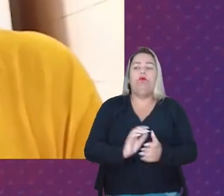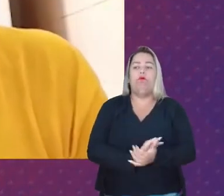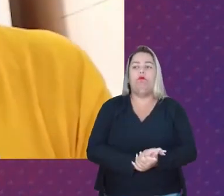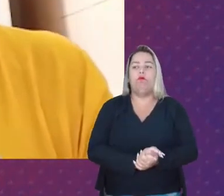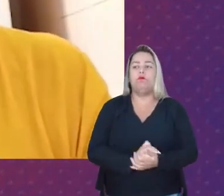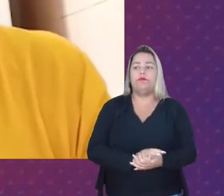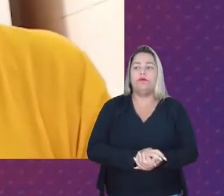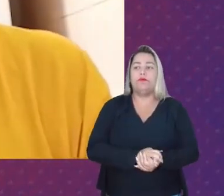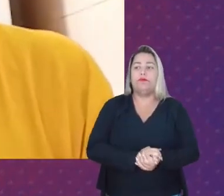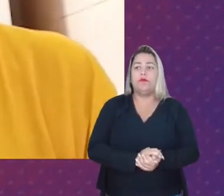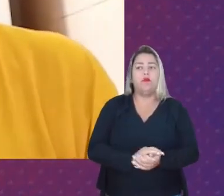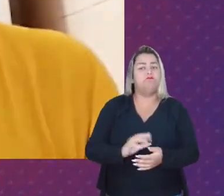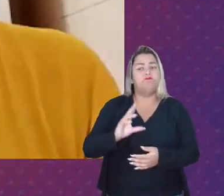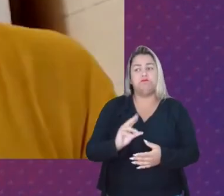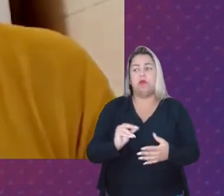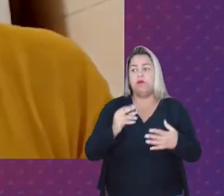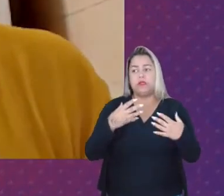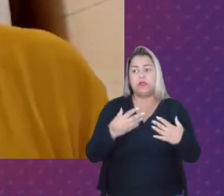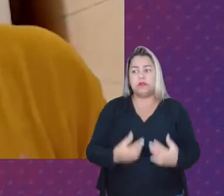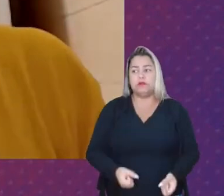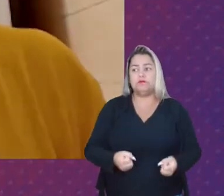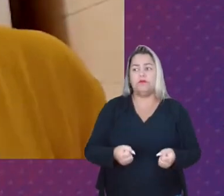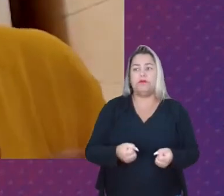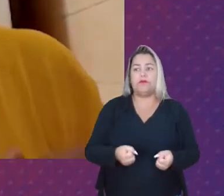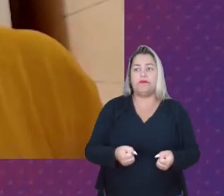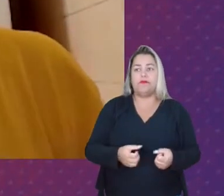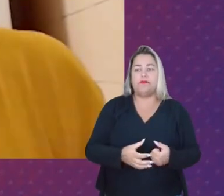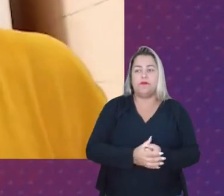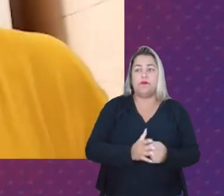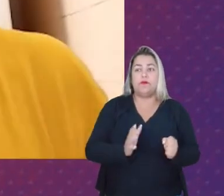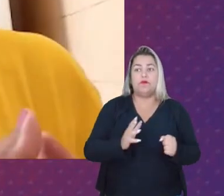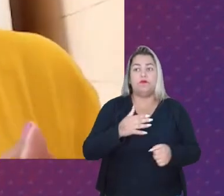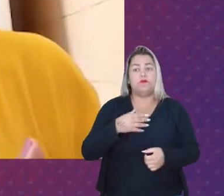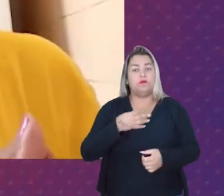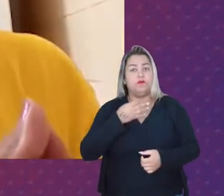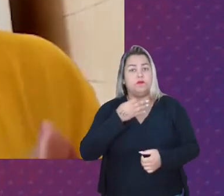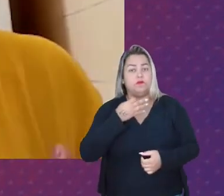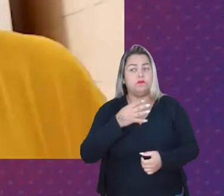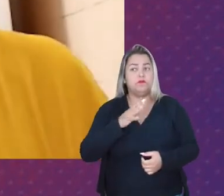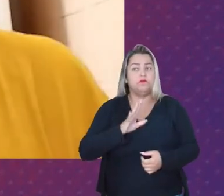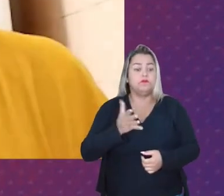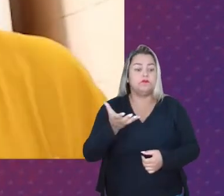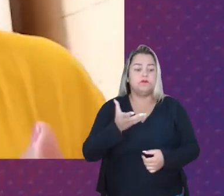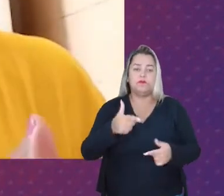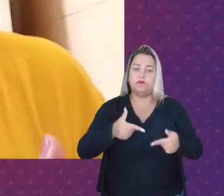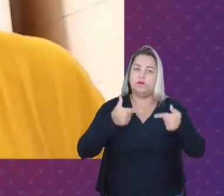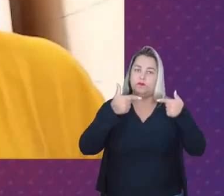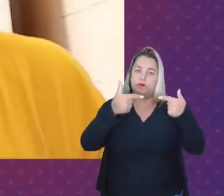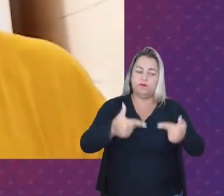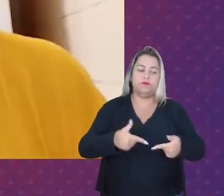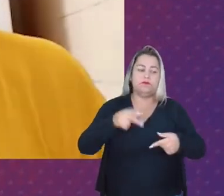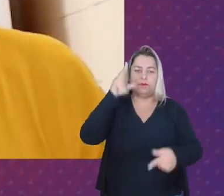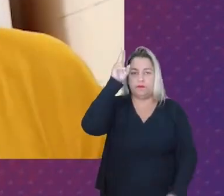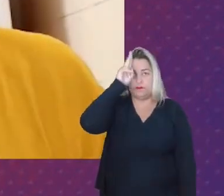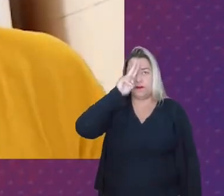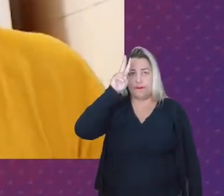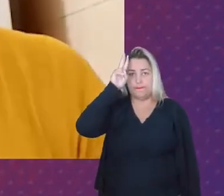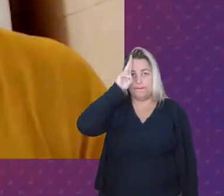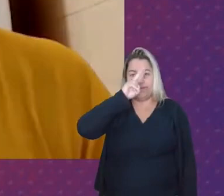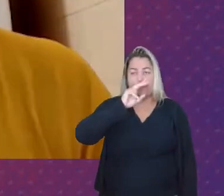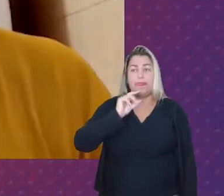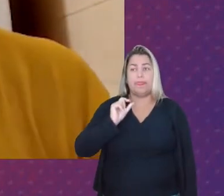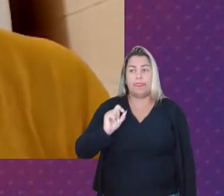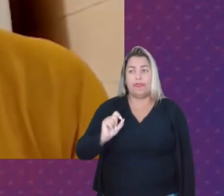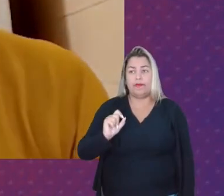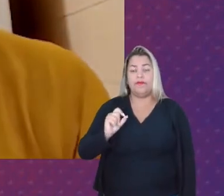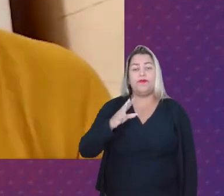Então, a gente falou que não aceitaria. E aí eles optaram pela FENATRAD por conta da nossa luta, da nossa história, né? E